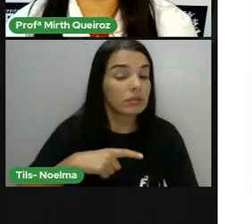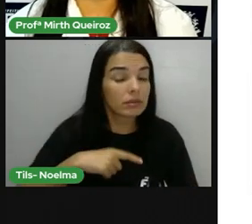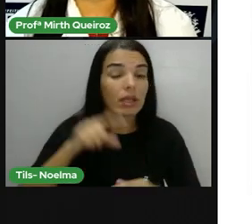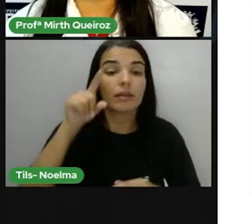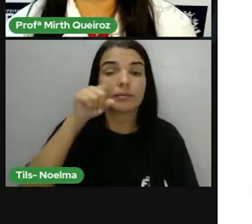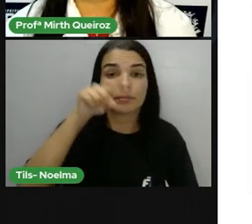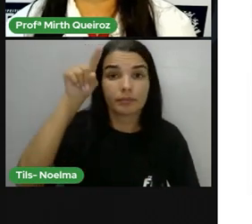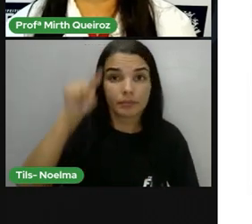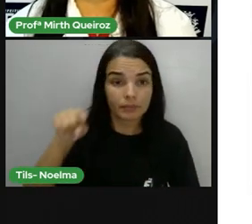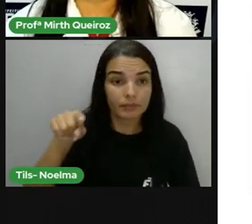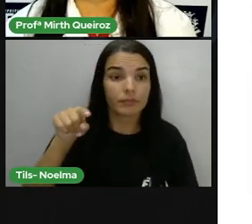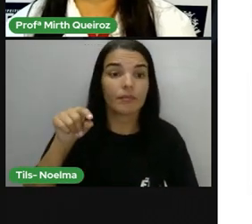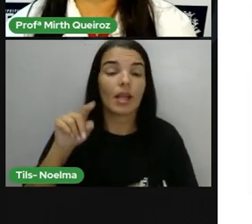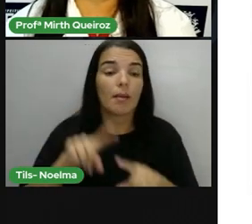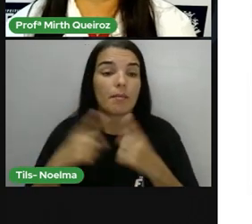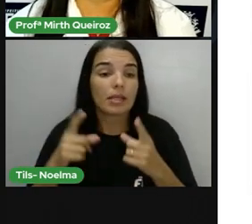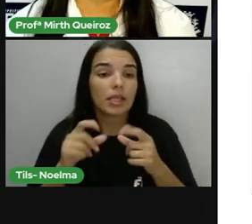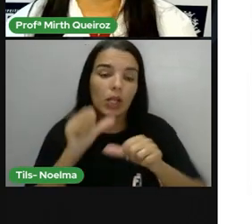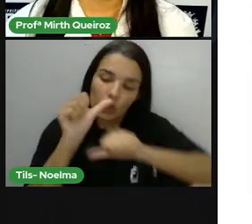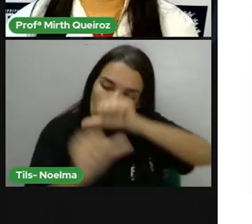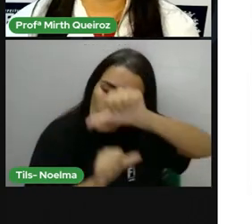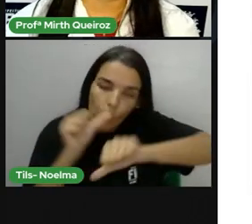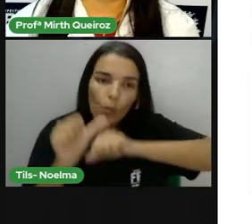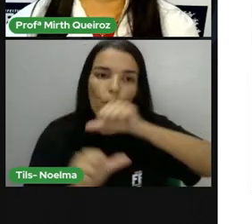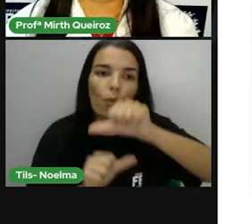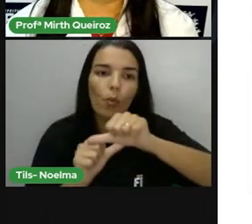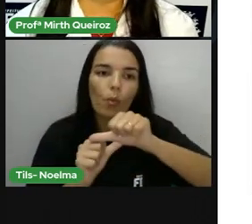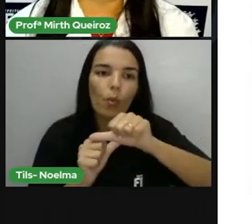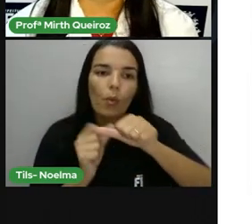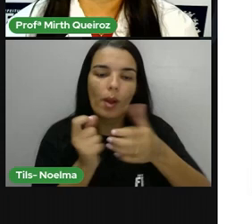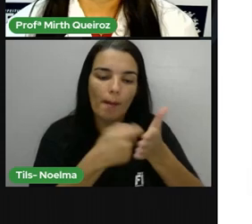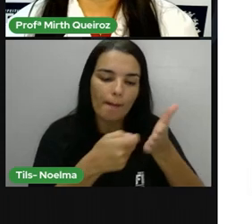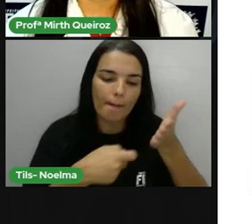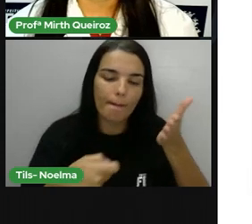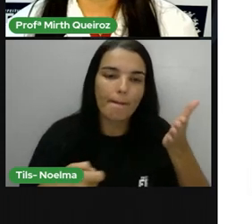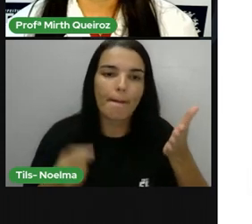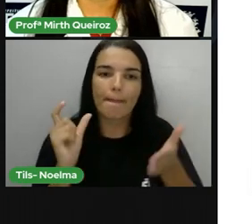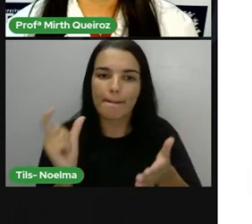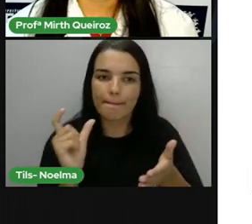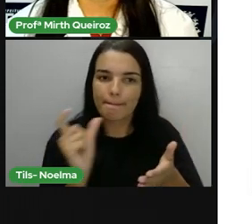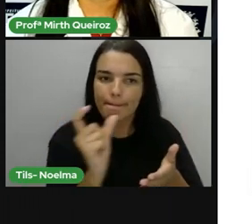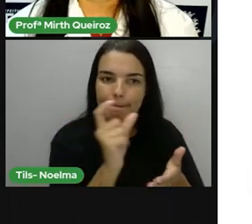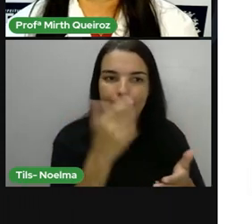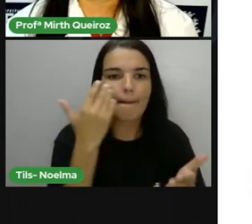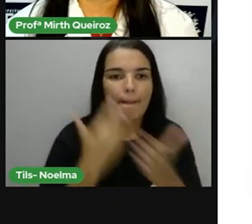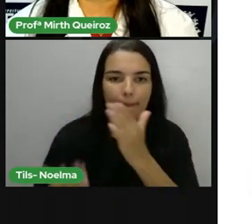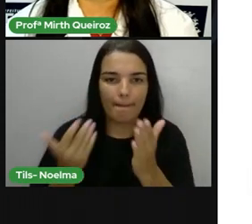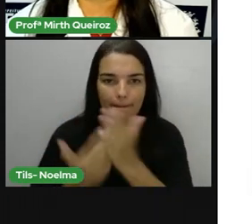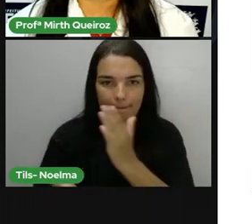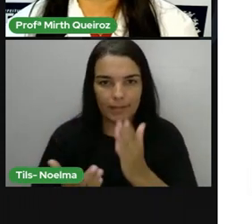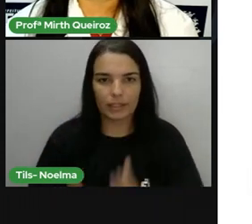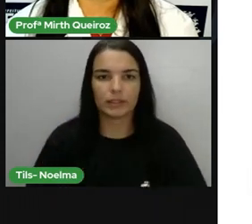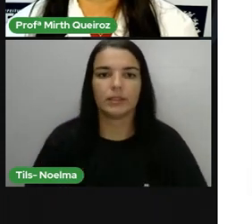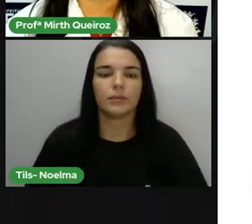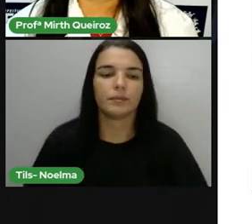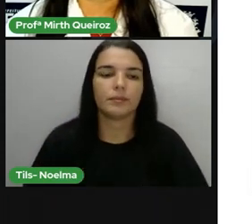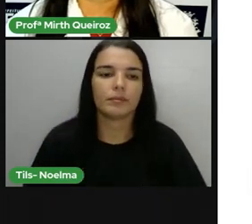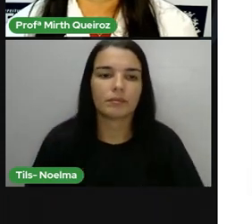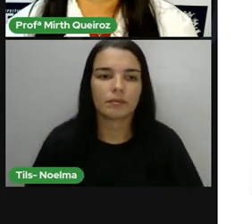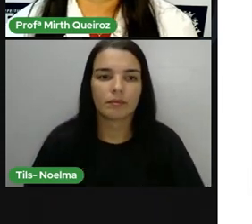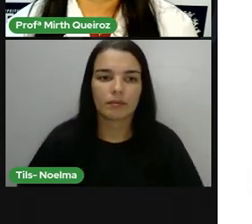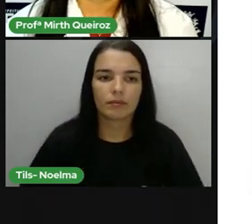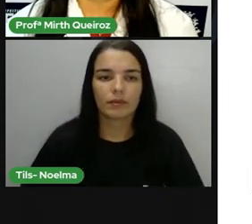com a reforma ortográfica perdeu o acento aí, o primeiro E aí, dessa palavra, né? Que é